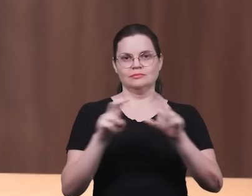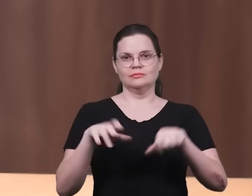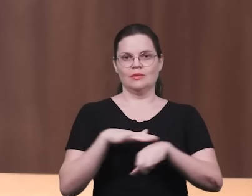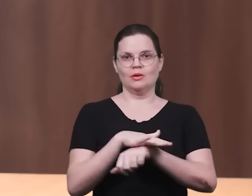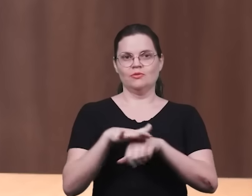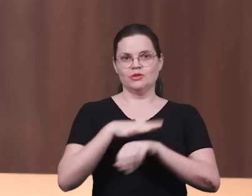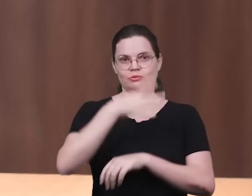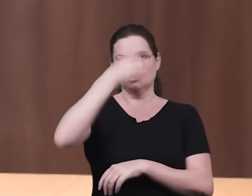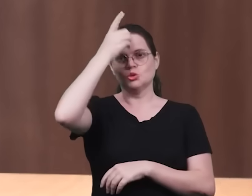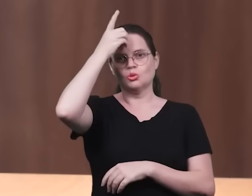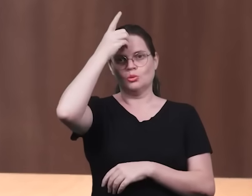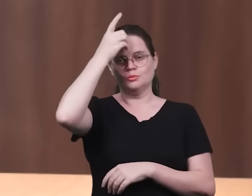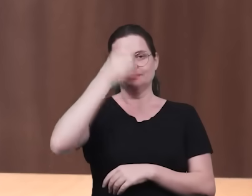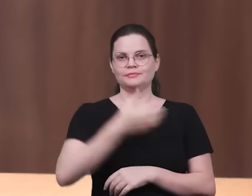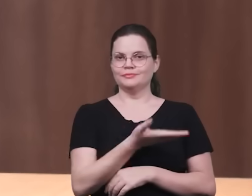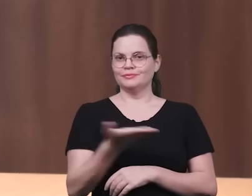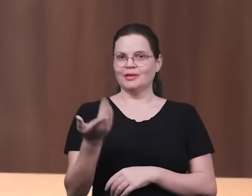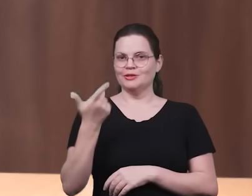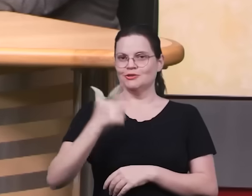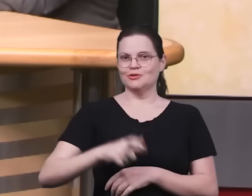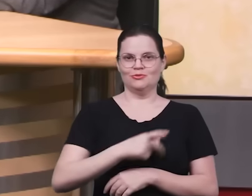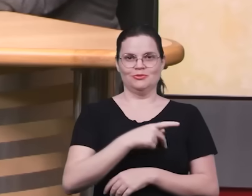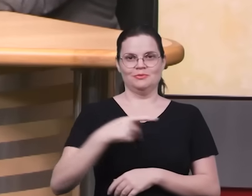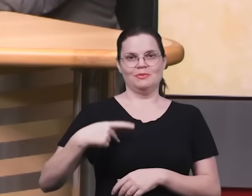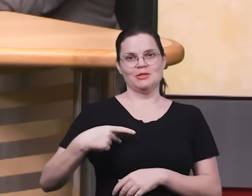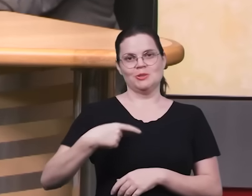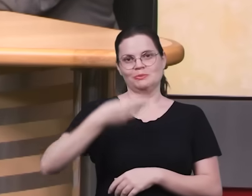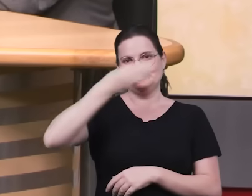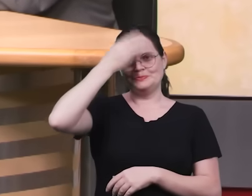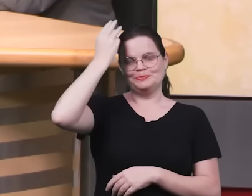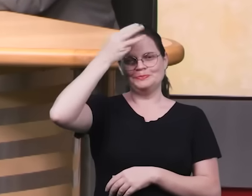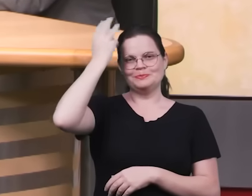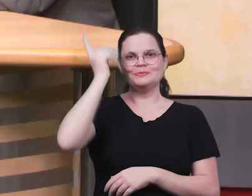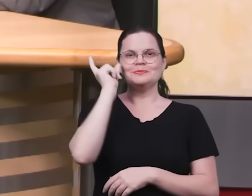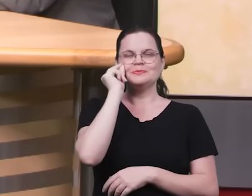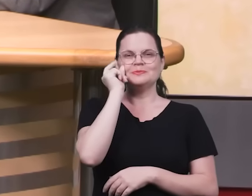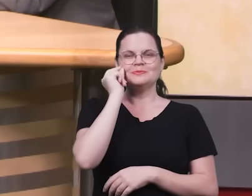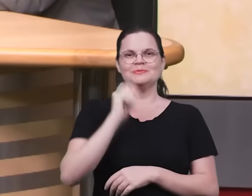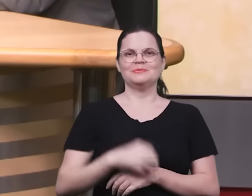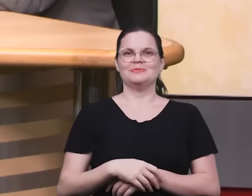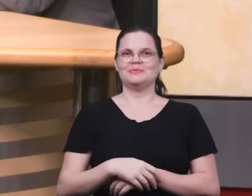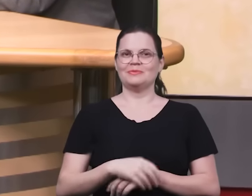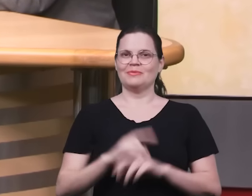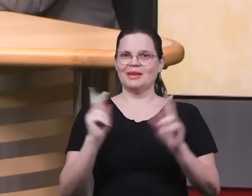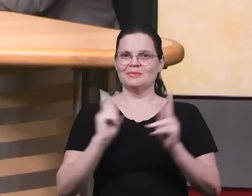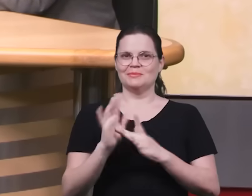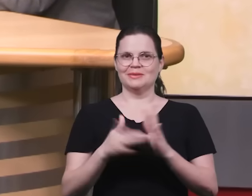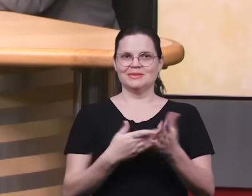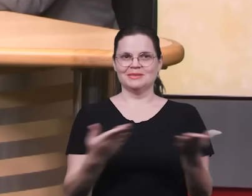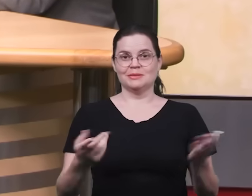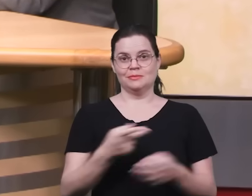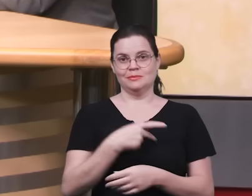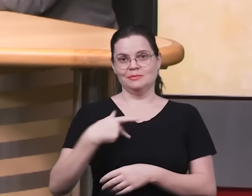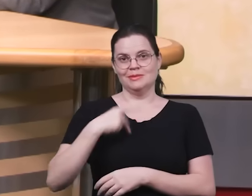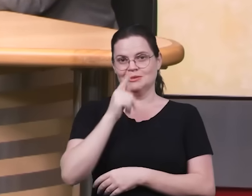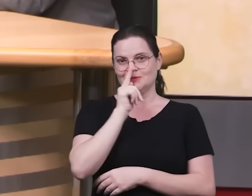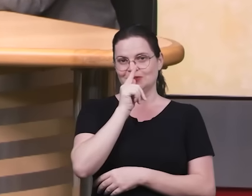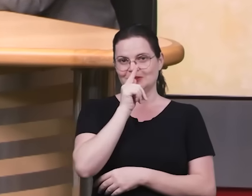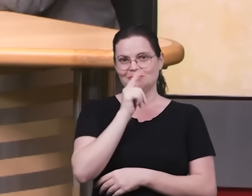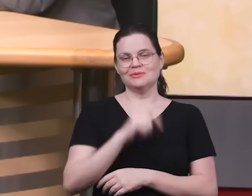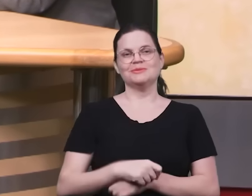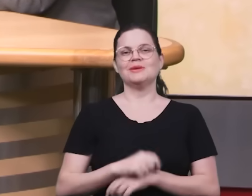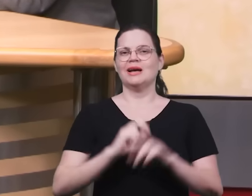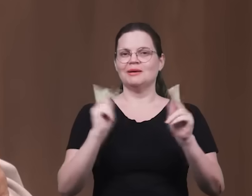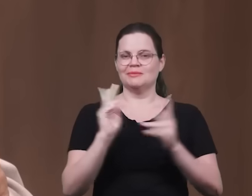conversas bíblicas, novamente com os pastores Marcelo Ferreira. Paz do Senhor a todos. Pastor Gilson.